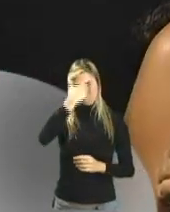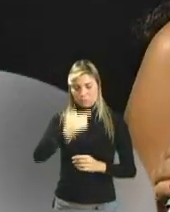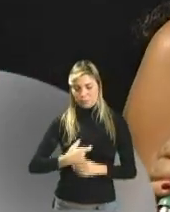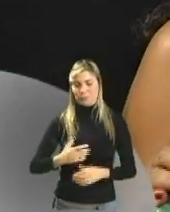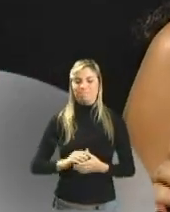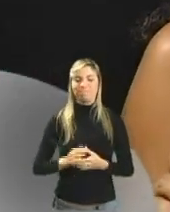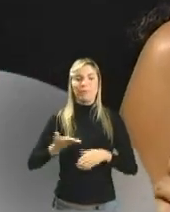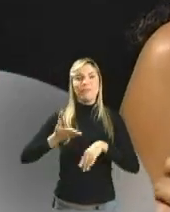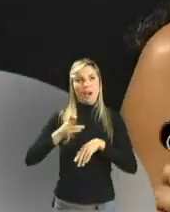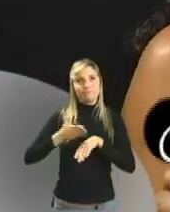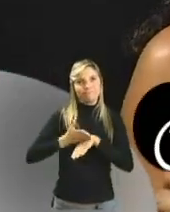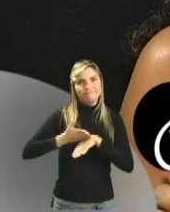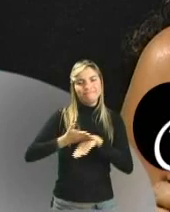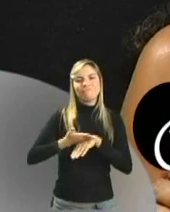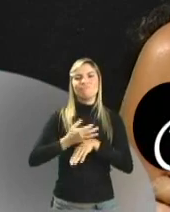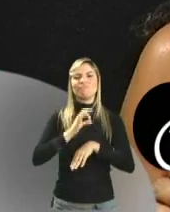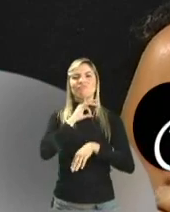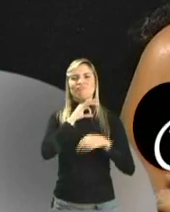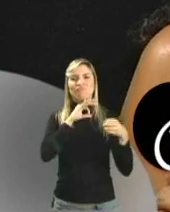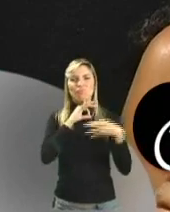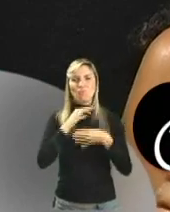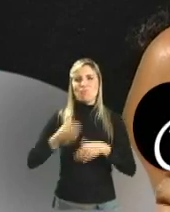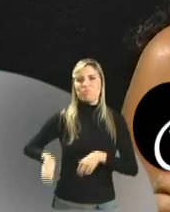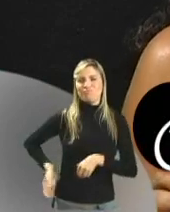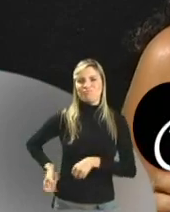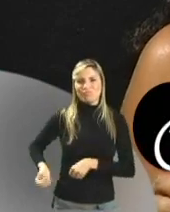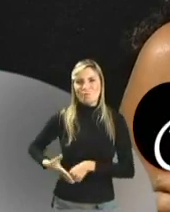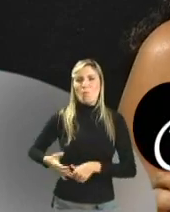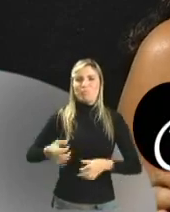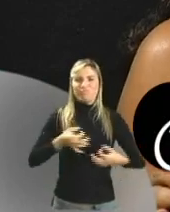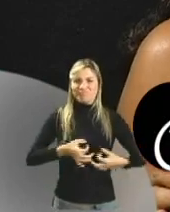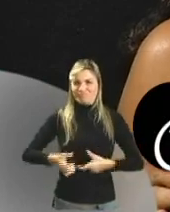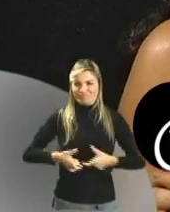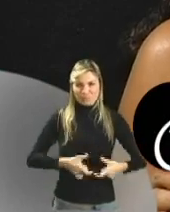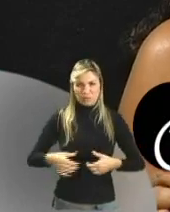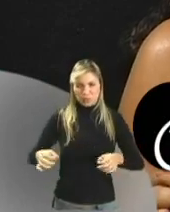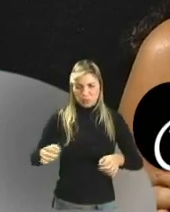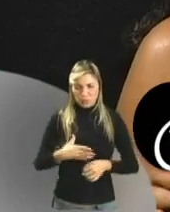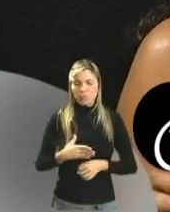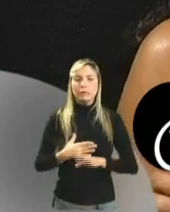vai para um processo cirúrgico, para a confecção do estoma,